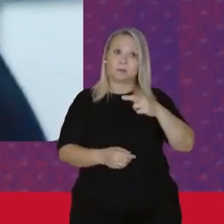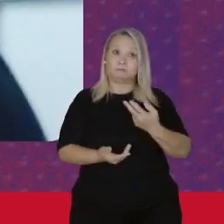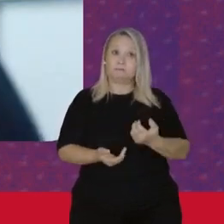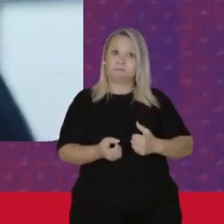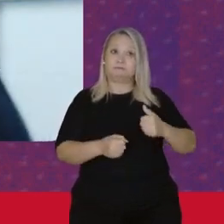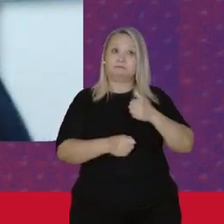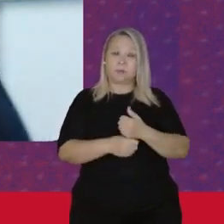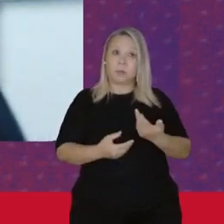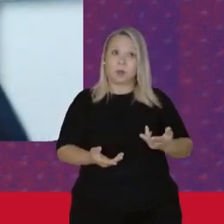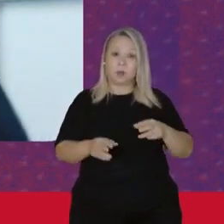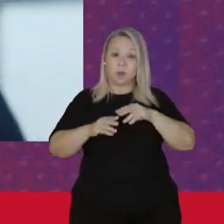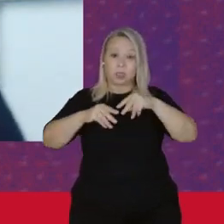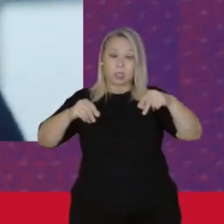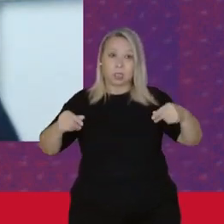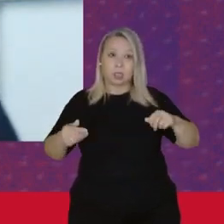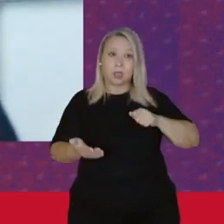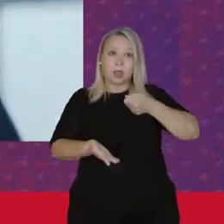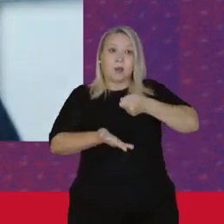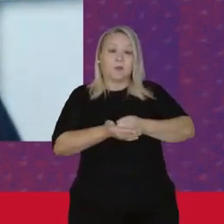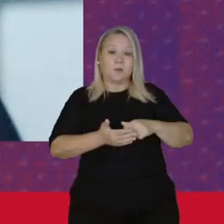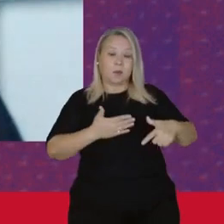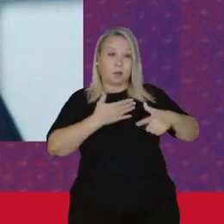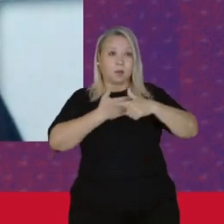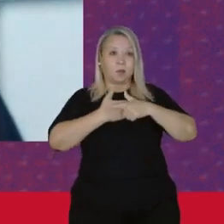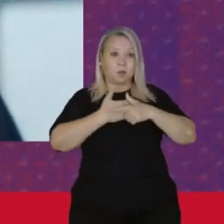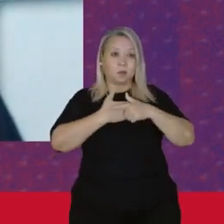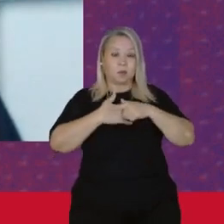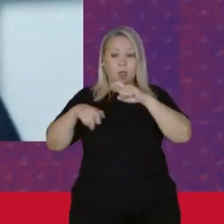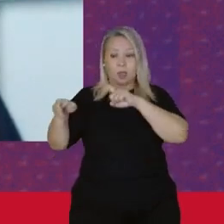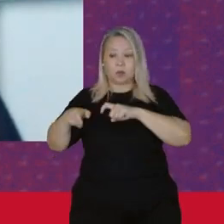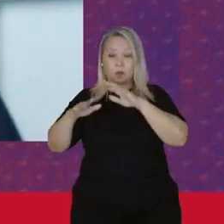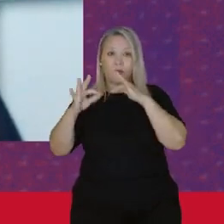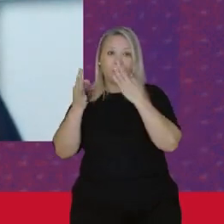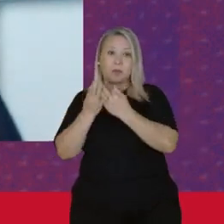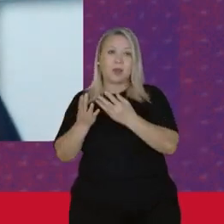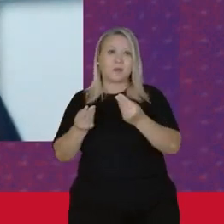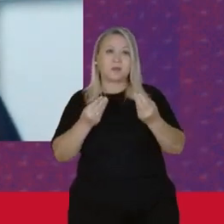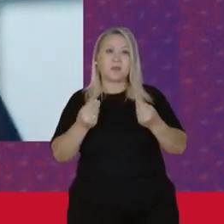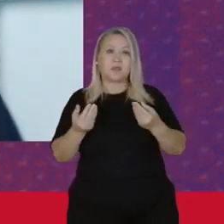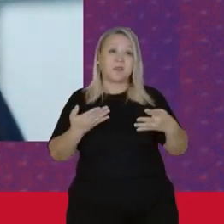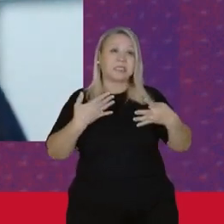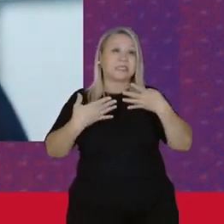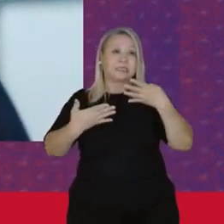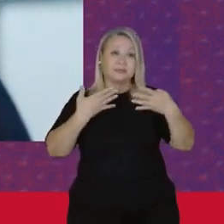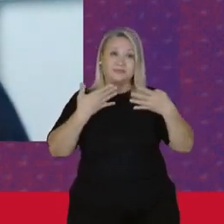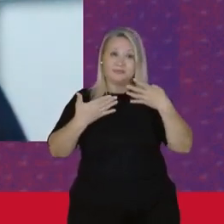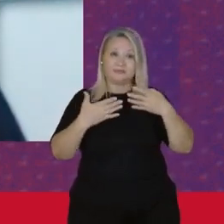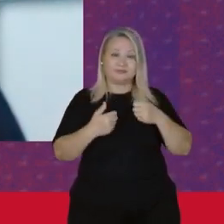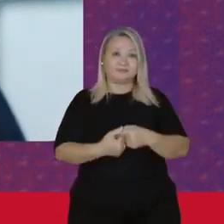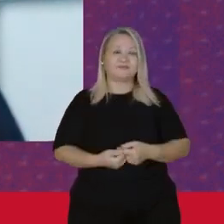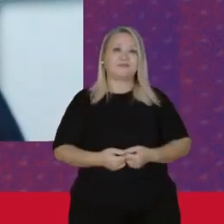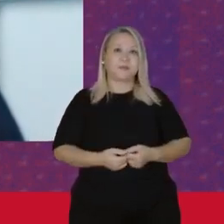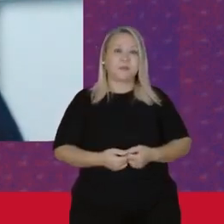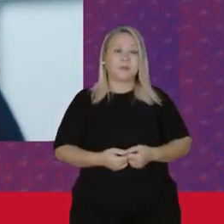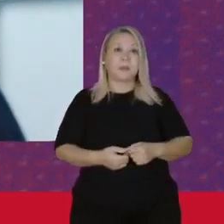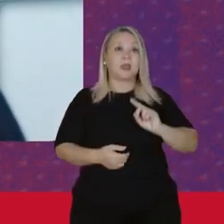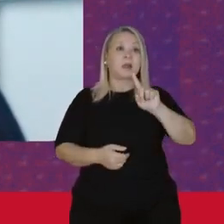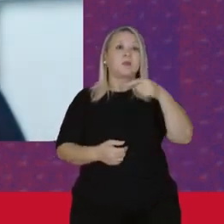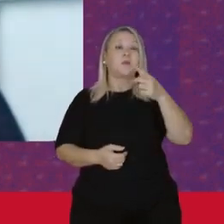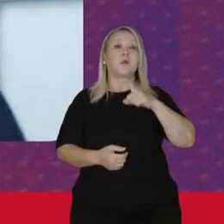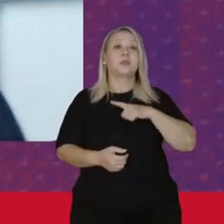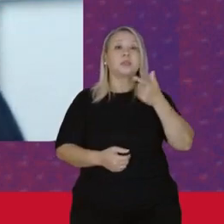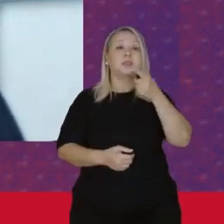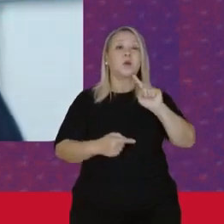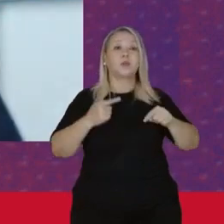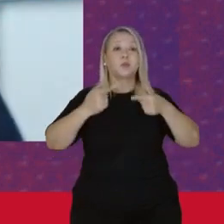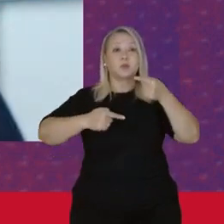isso reafirma também o nosso papel na agricultura familiar, que muitas vezes fica invisibilizado, né? Depois disso, tem as outras políticas